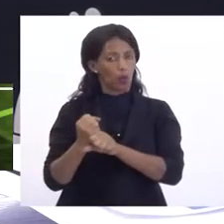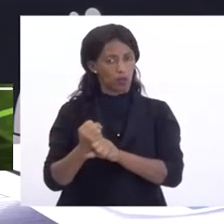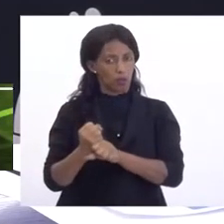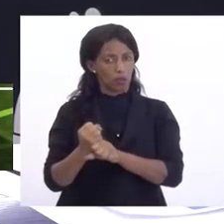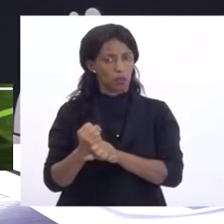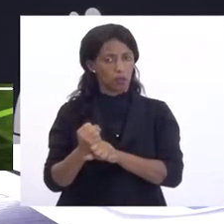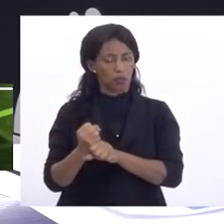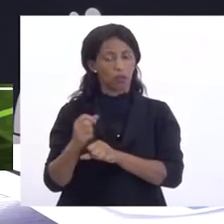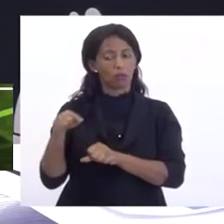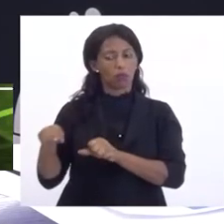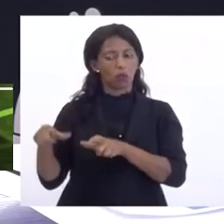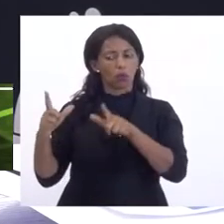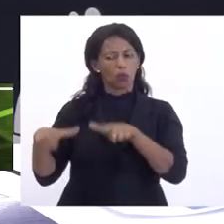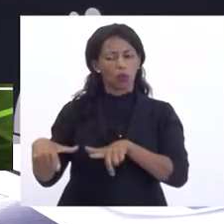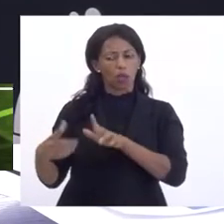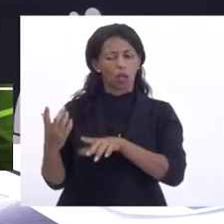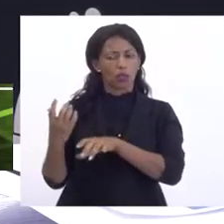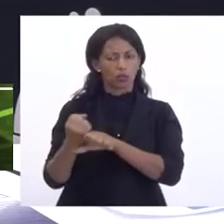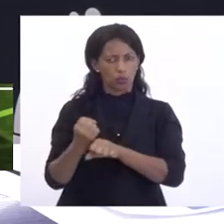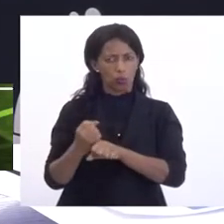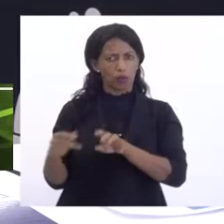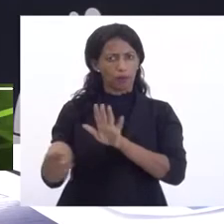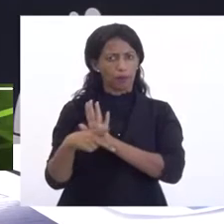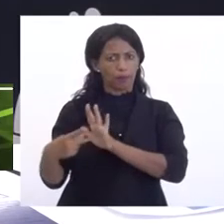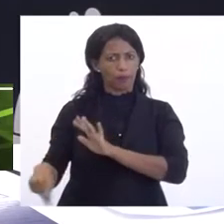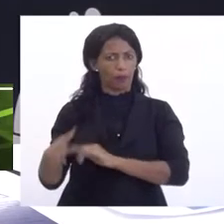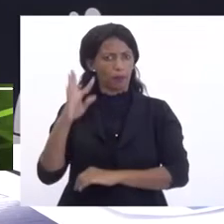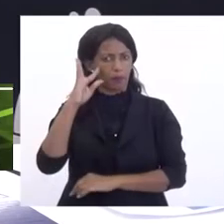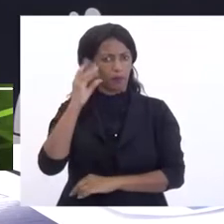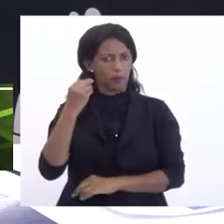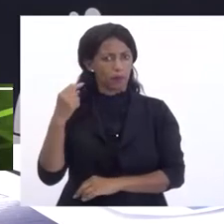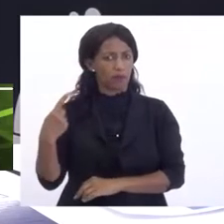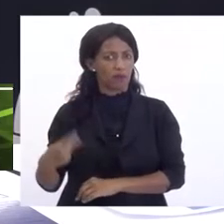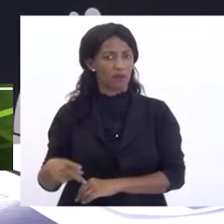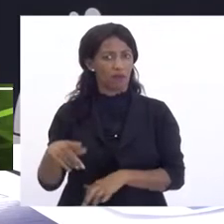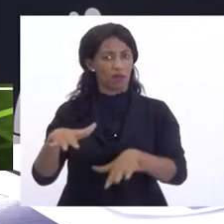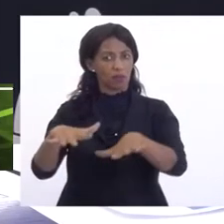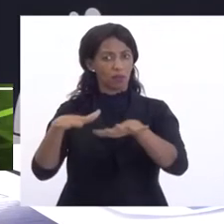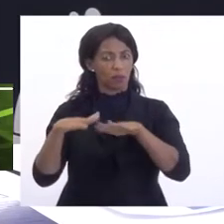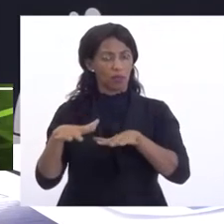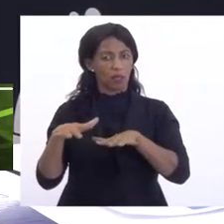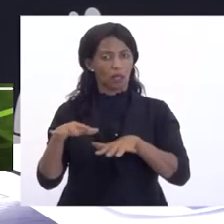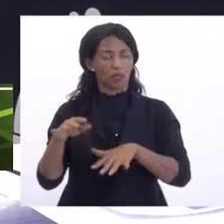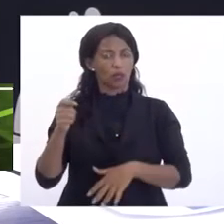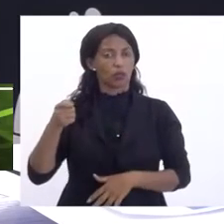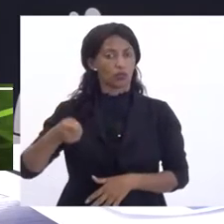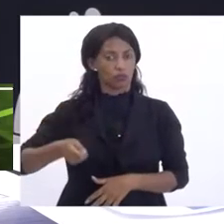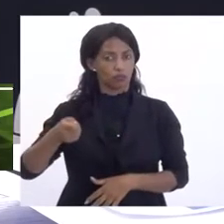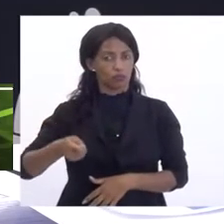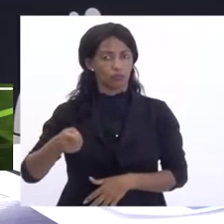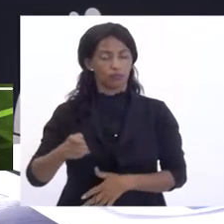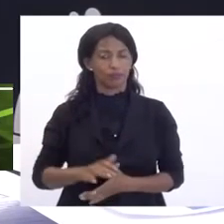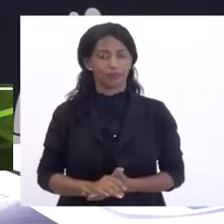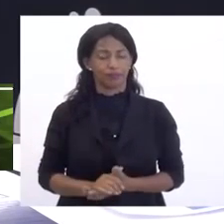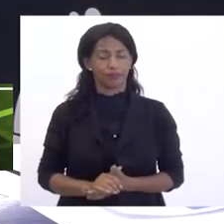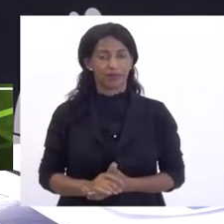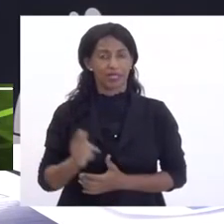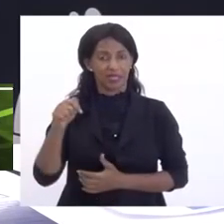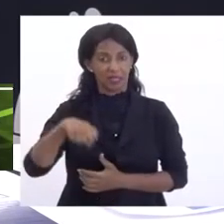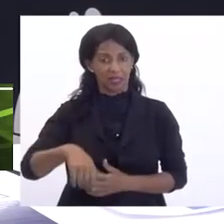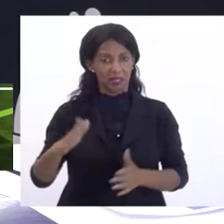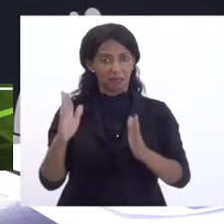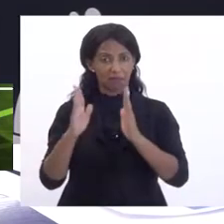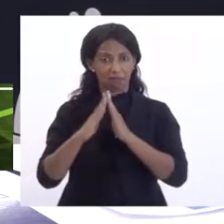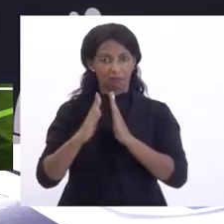E o órgão de contas do Ministério Público, a decisão que vale é do plenário do tribunal. E, aqui na